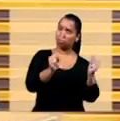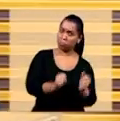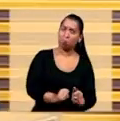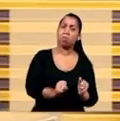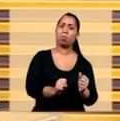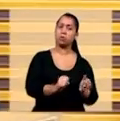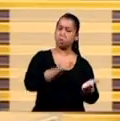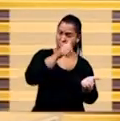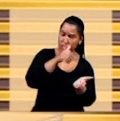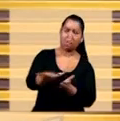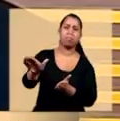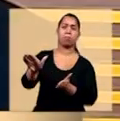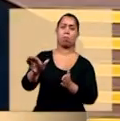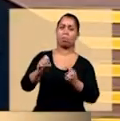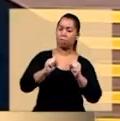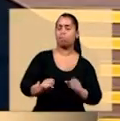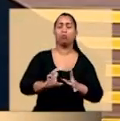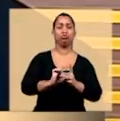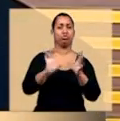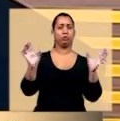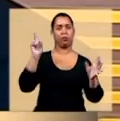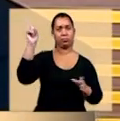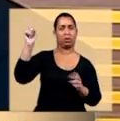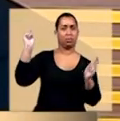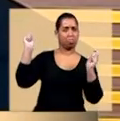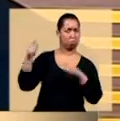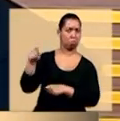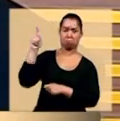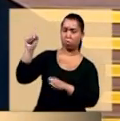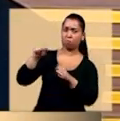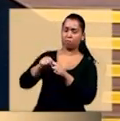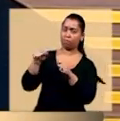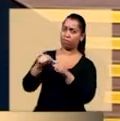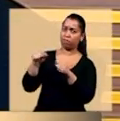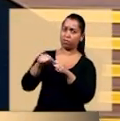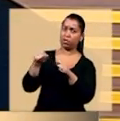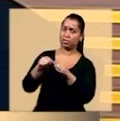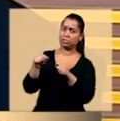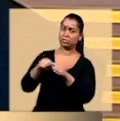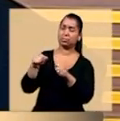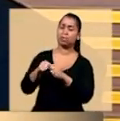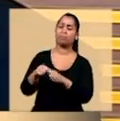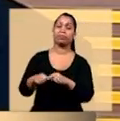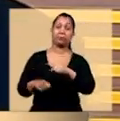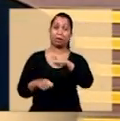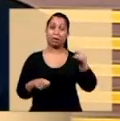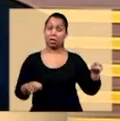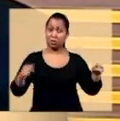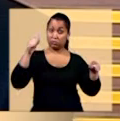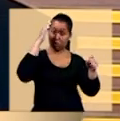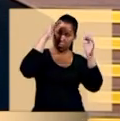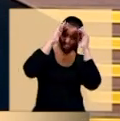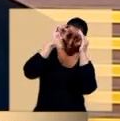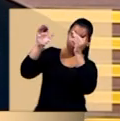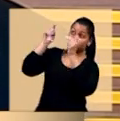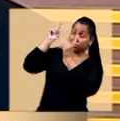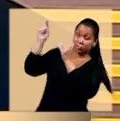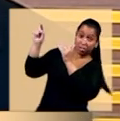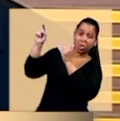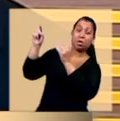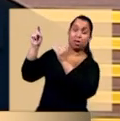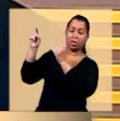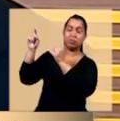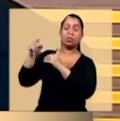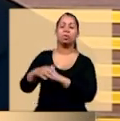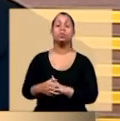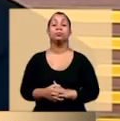pode suspender, ele pode, inclusive, demitir. Está dentro do poder dele, obviamente, que se fundamenta na chamada subordinação jurídica,